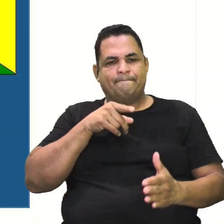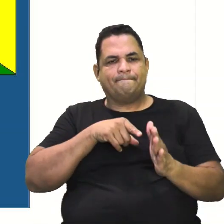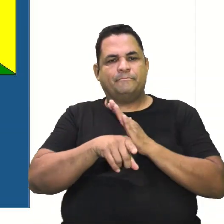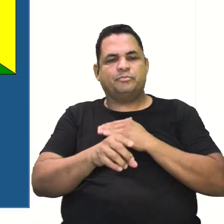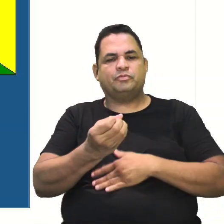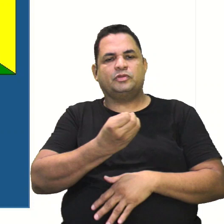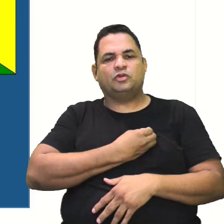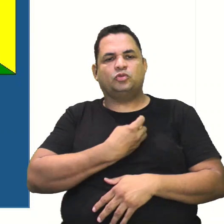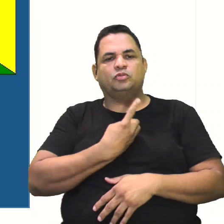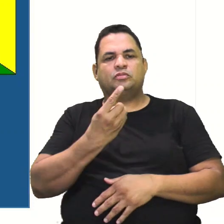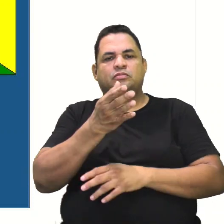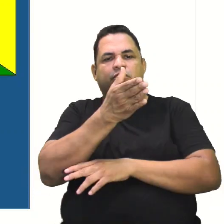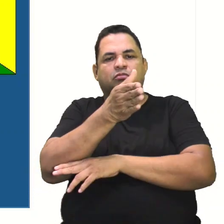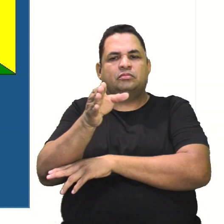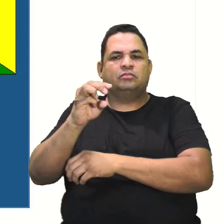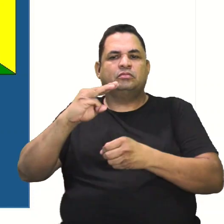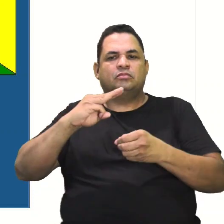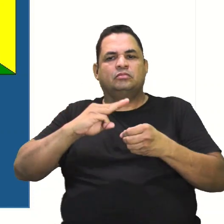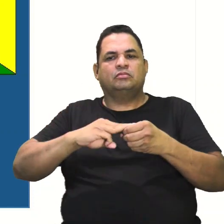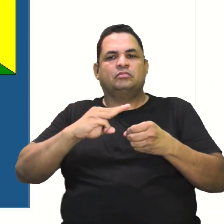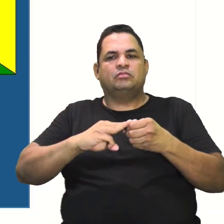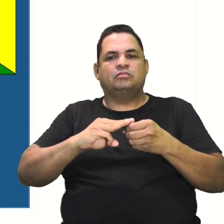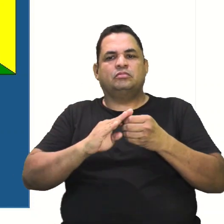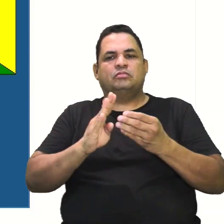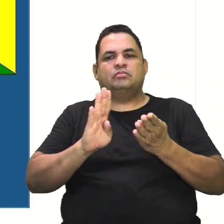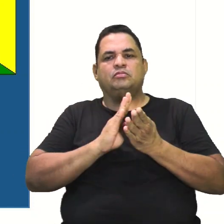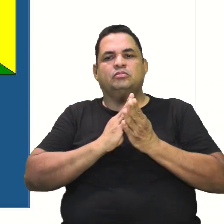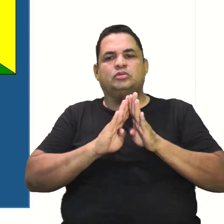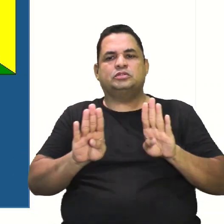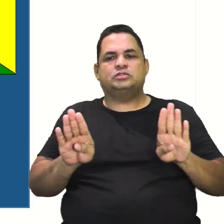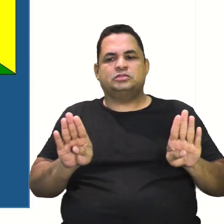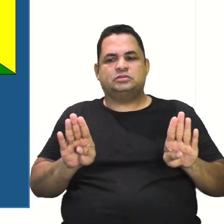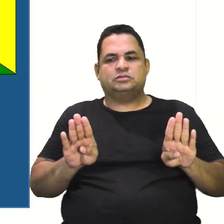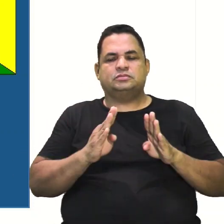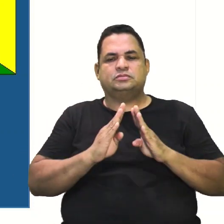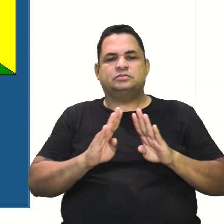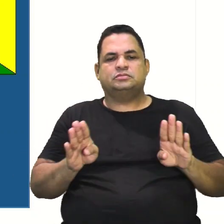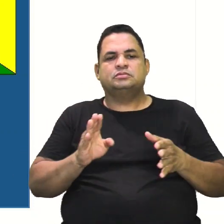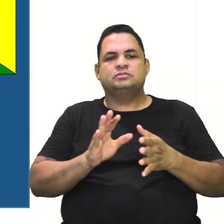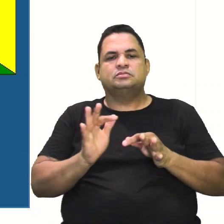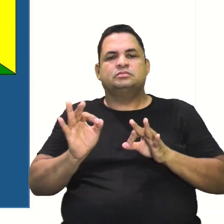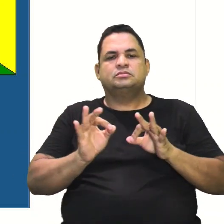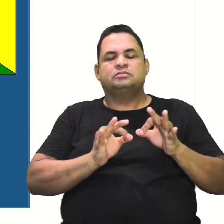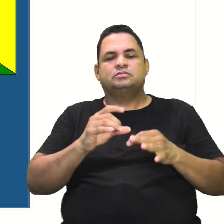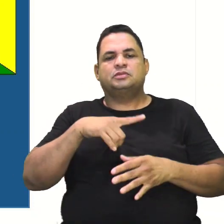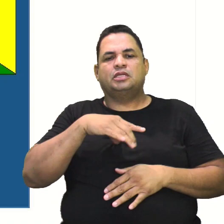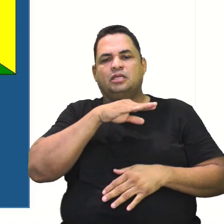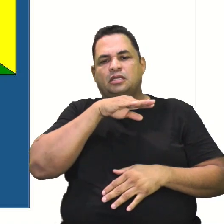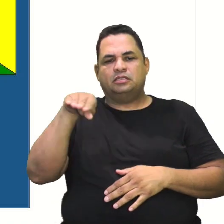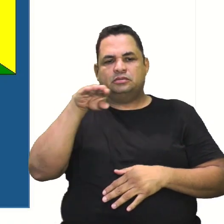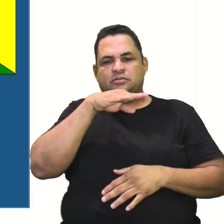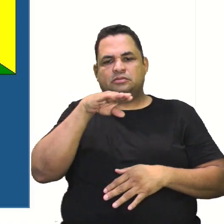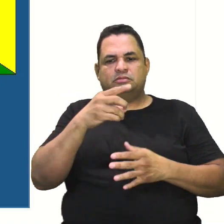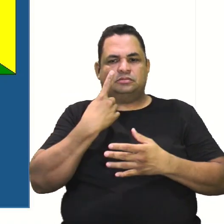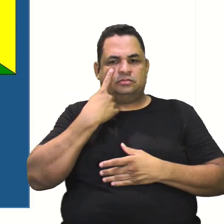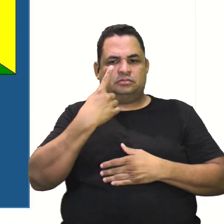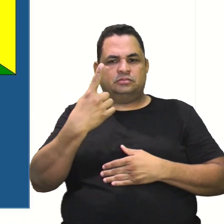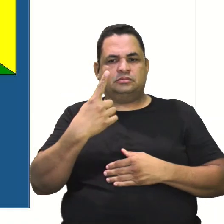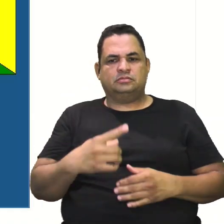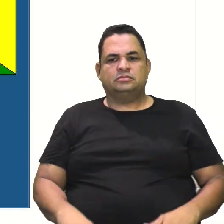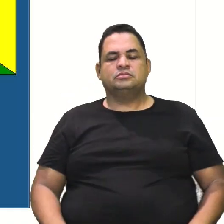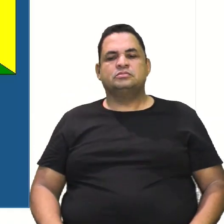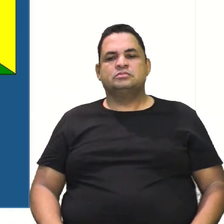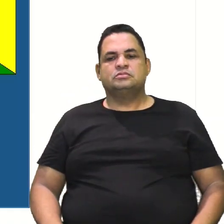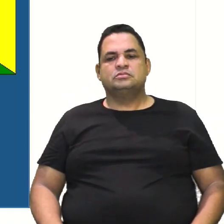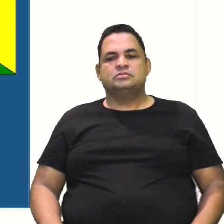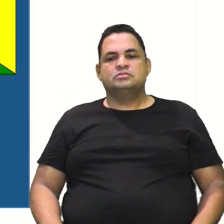número 1. A bandeira do município de Buritis é formada por retas. Percebam ali, ó, que